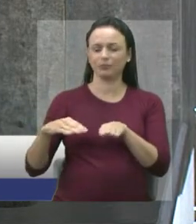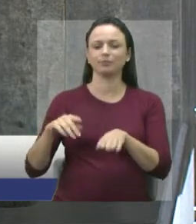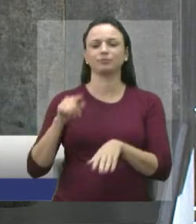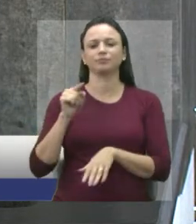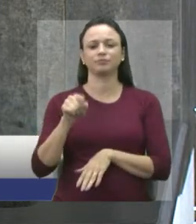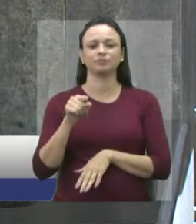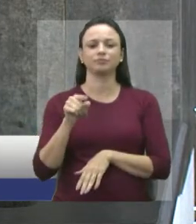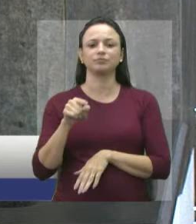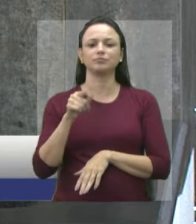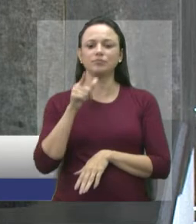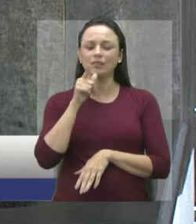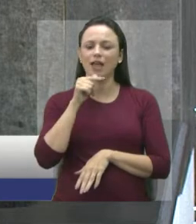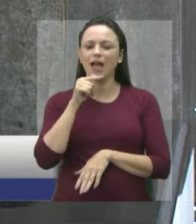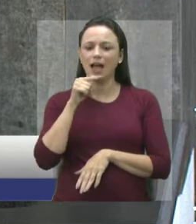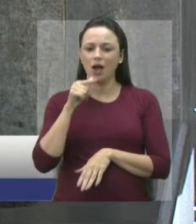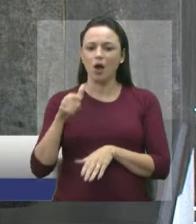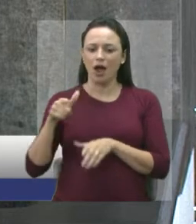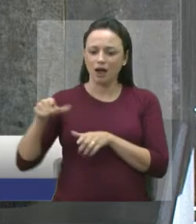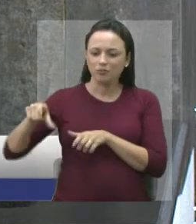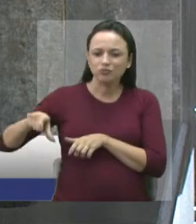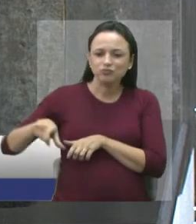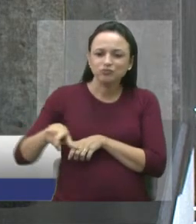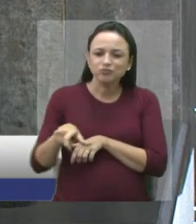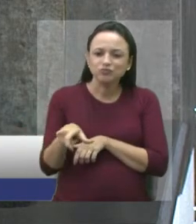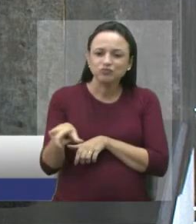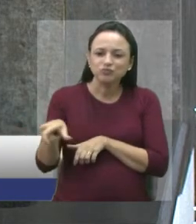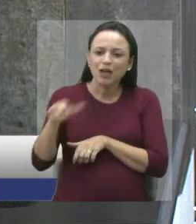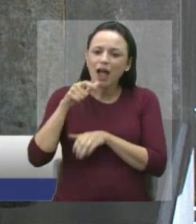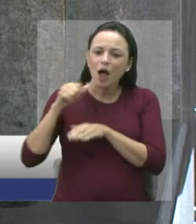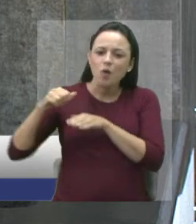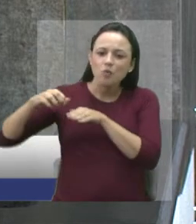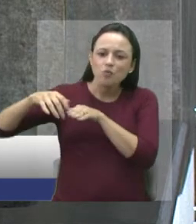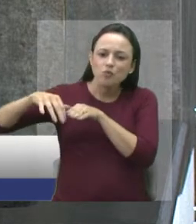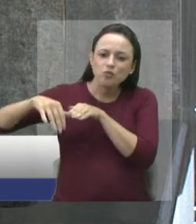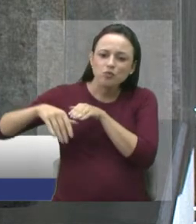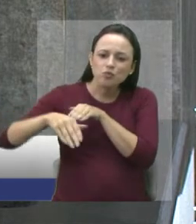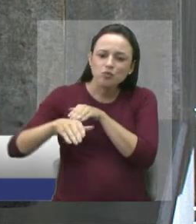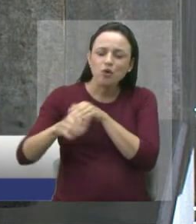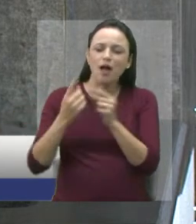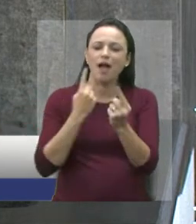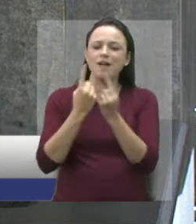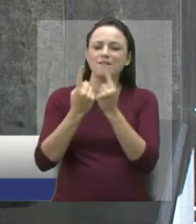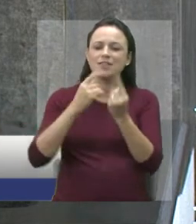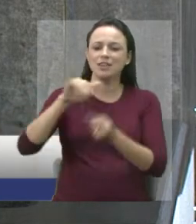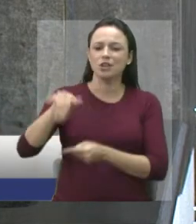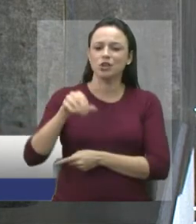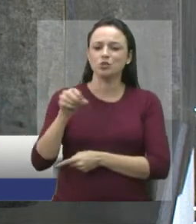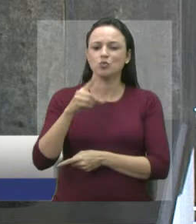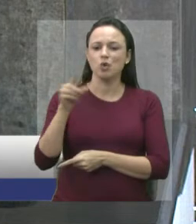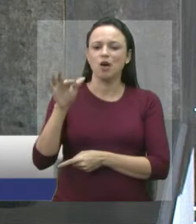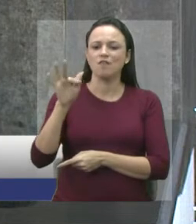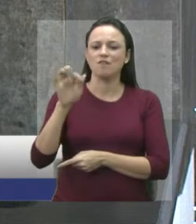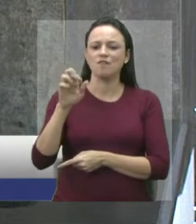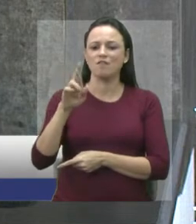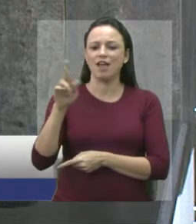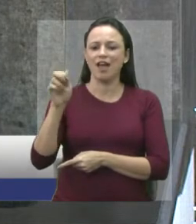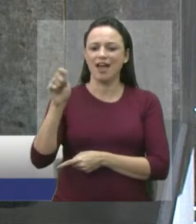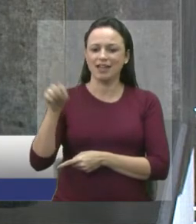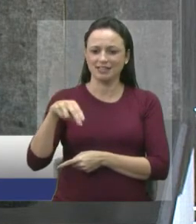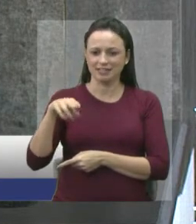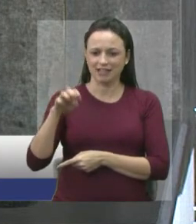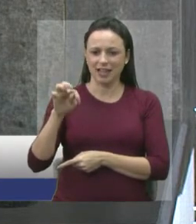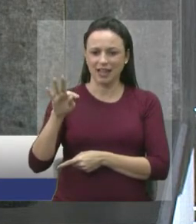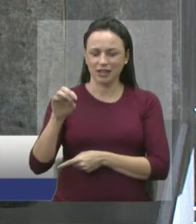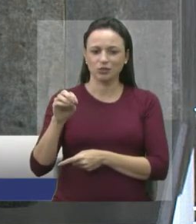de escoamento da sarjeta de águas fluviais da Avenida João Ferraz Neto, por precipitação